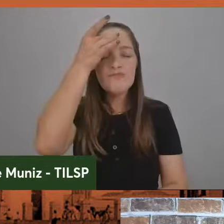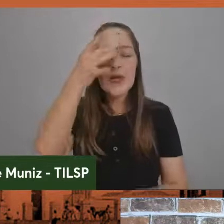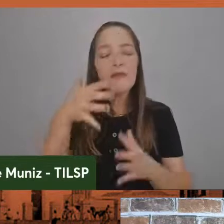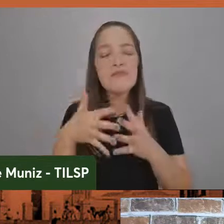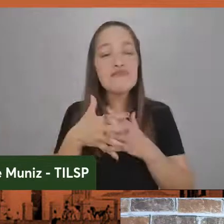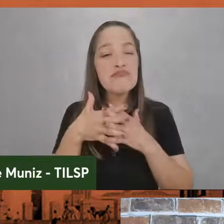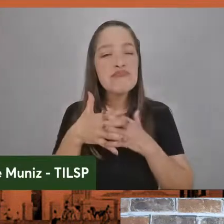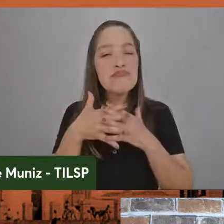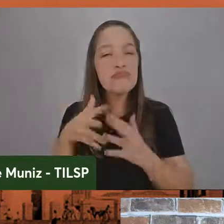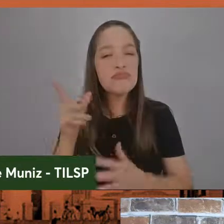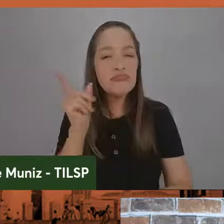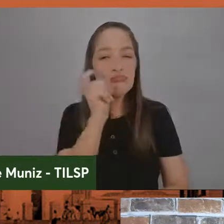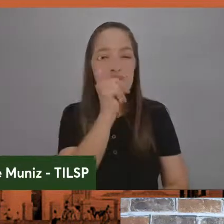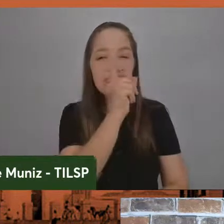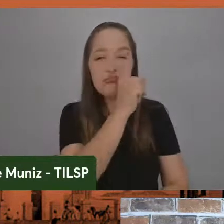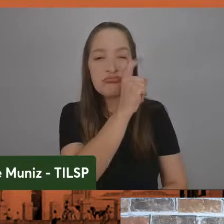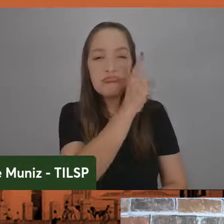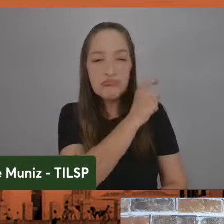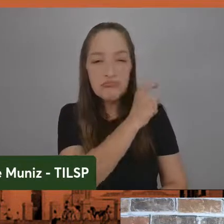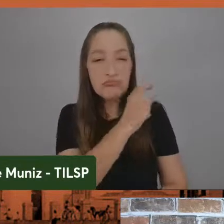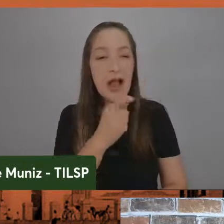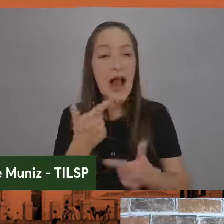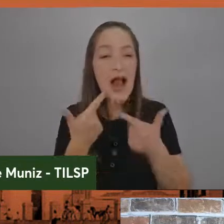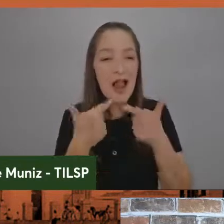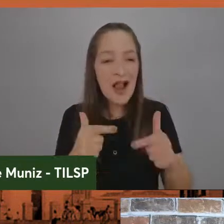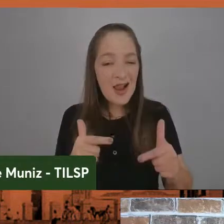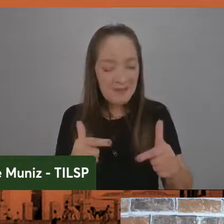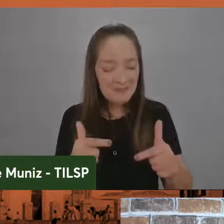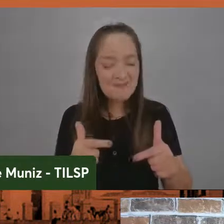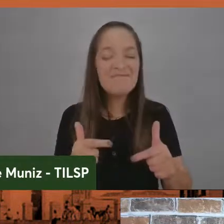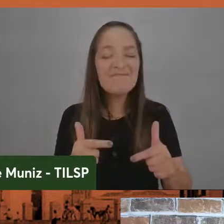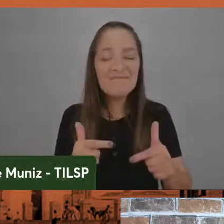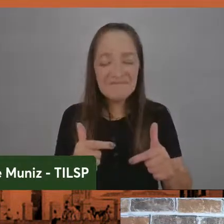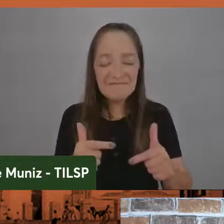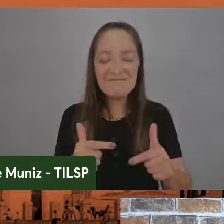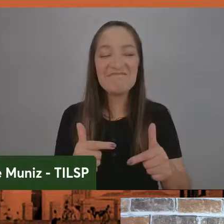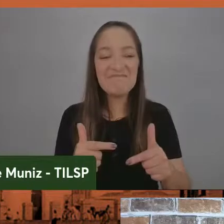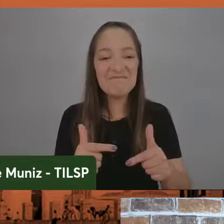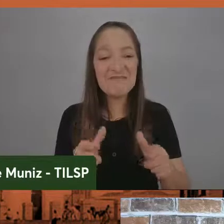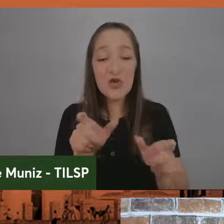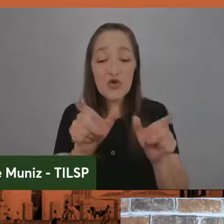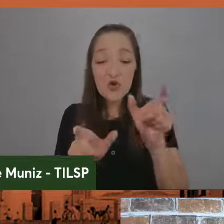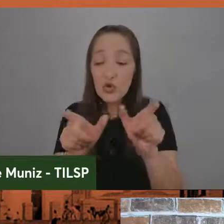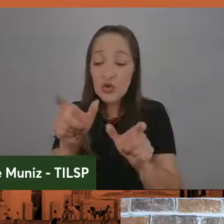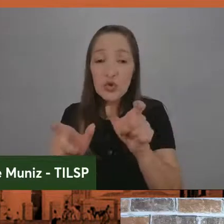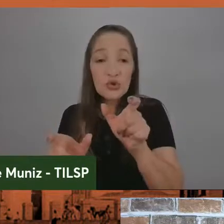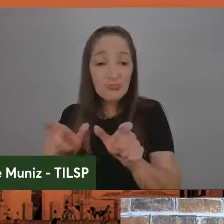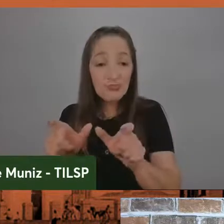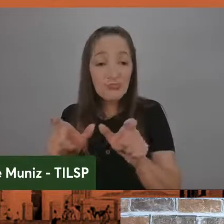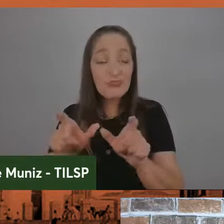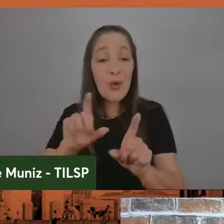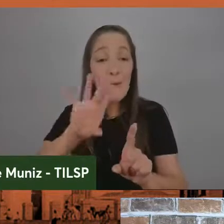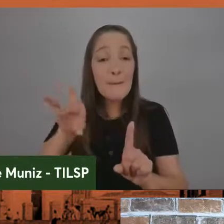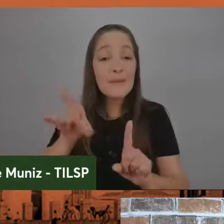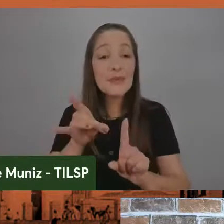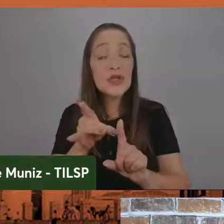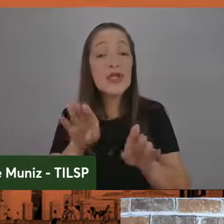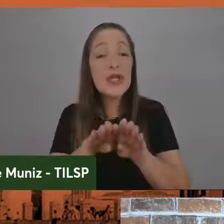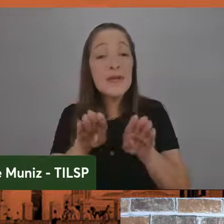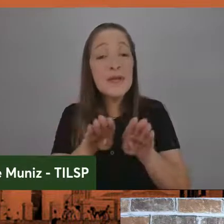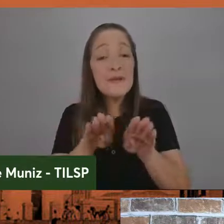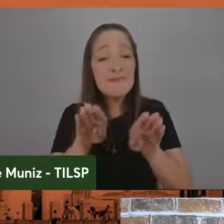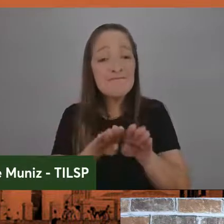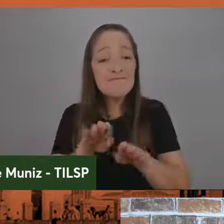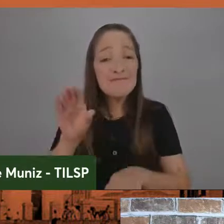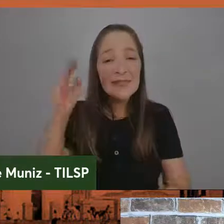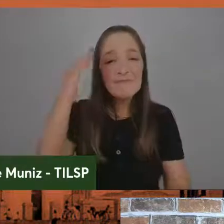complexidade da linguagem, né, das personagens, da compreensão